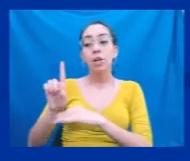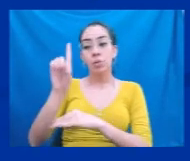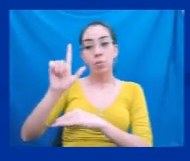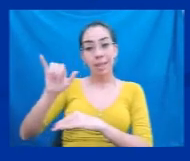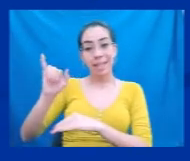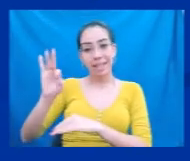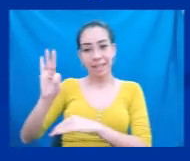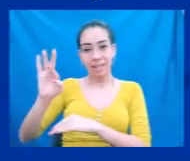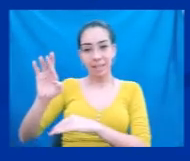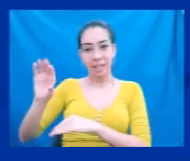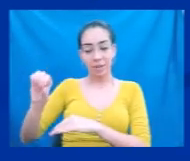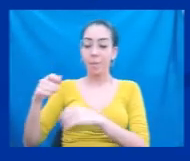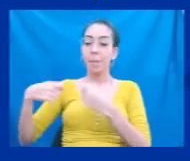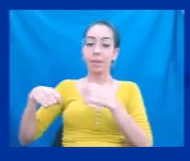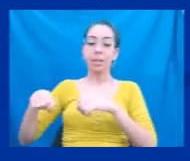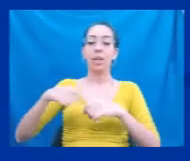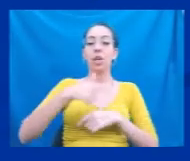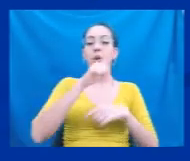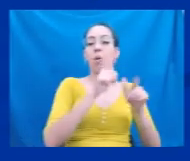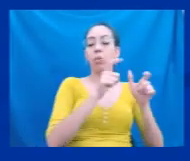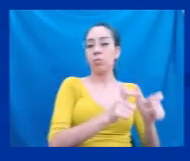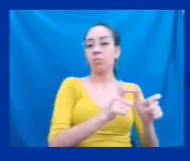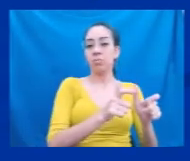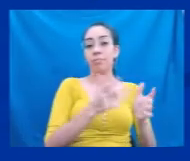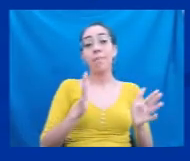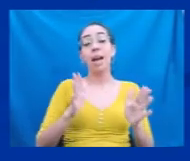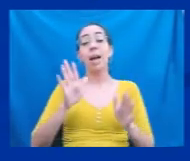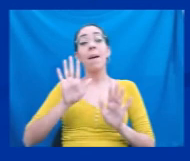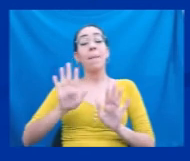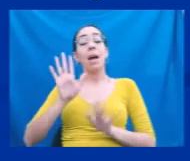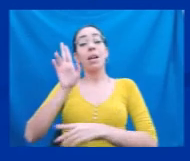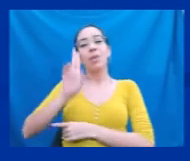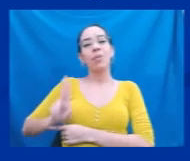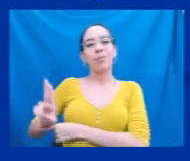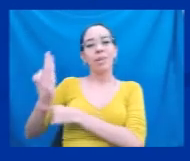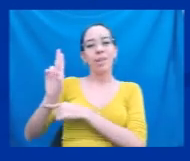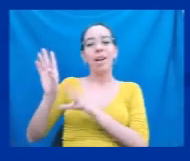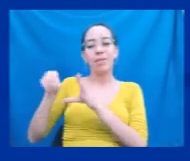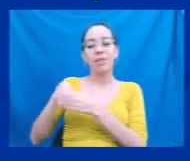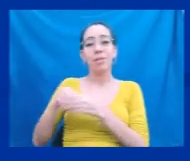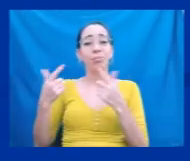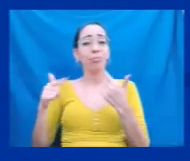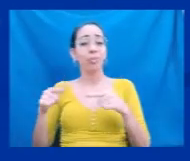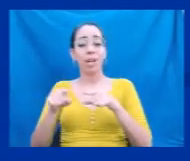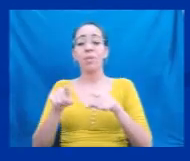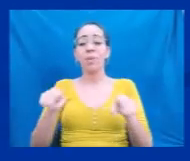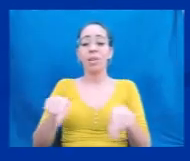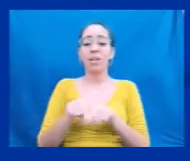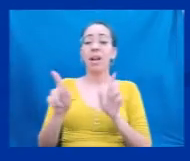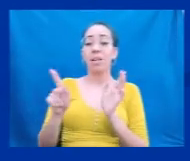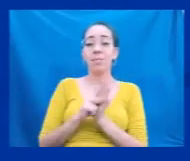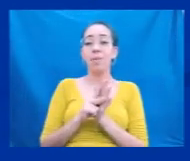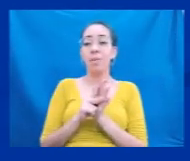realidade, nós não temos dentro da universidade um almoxarifado no sentido de ter um almoxarifado para todos os laboratórios